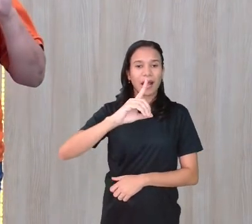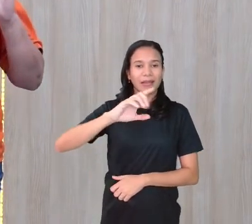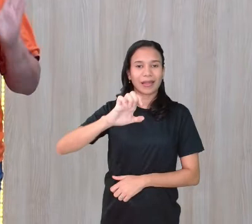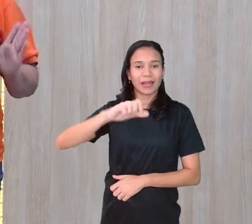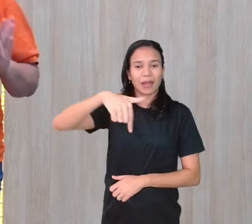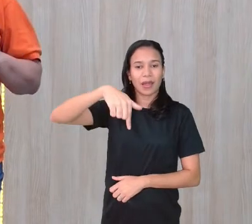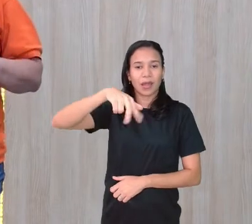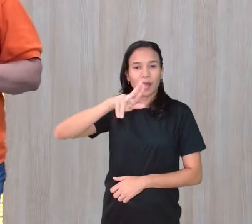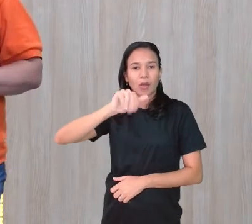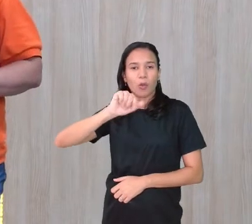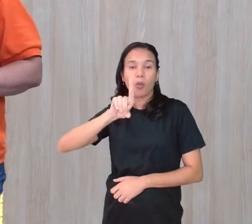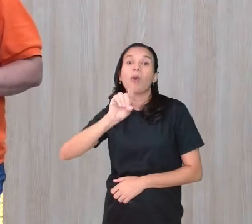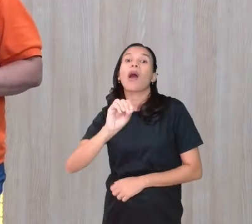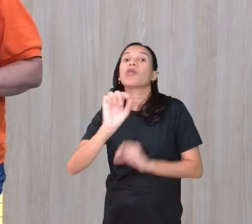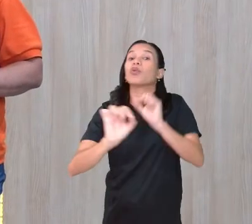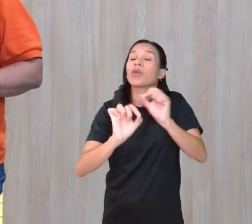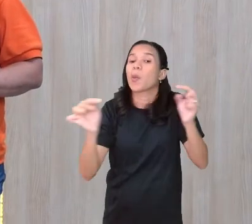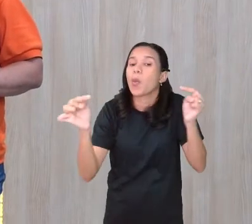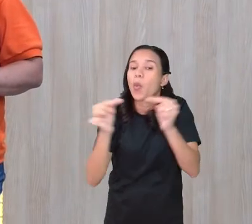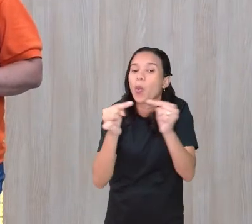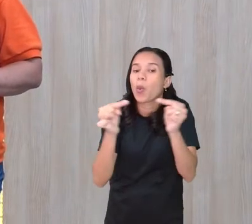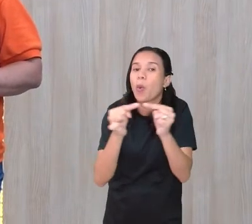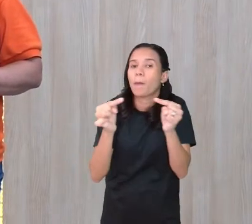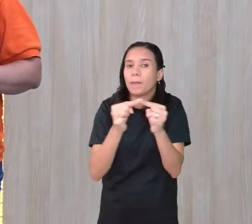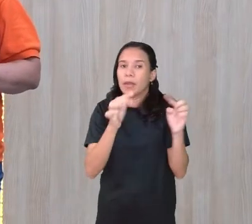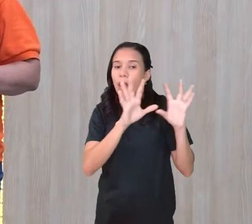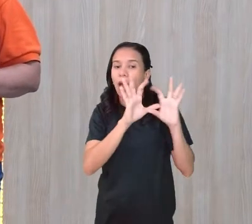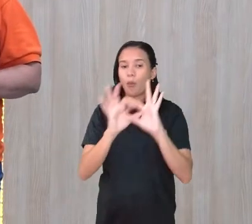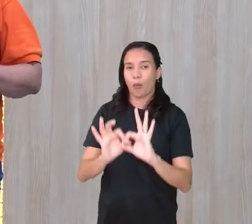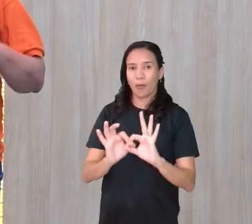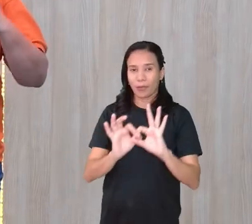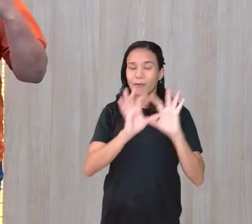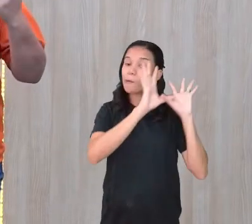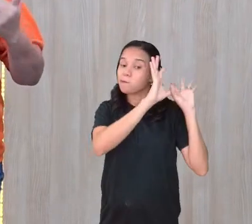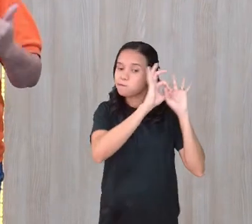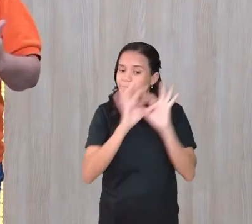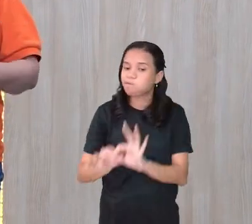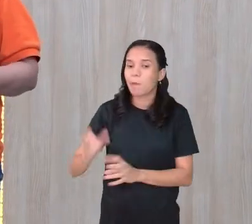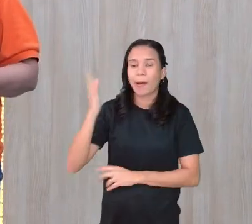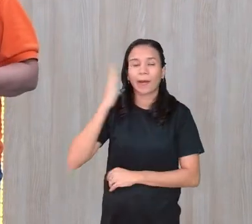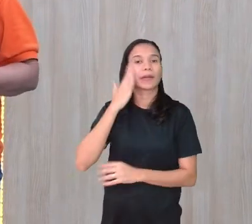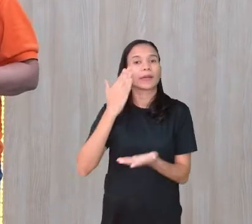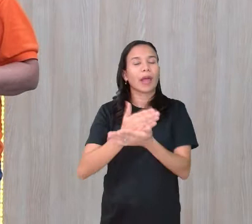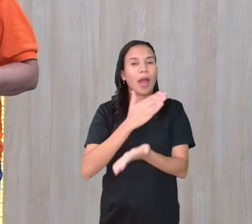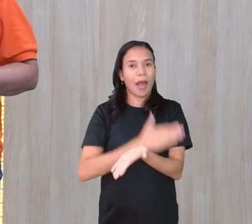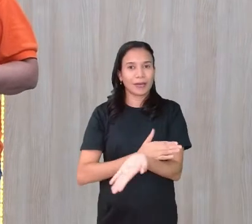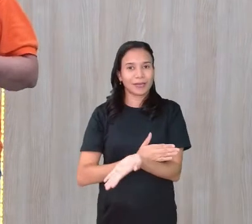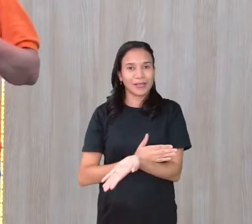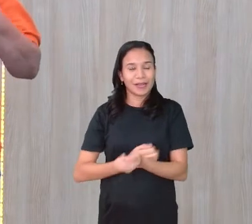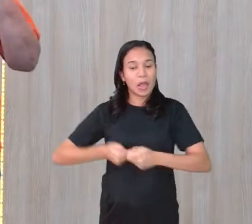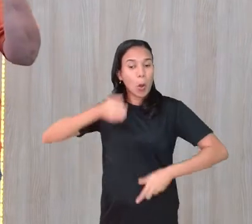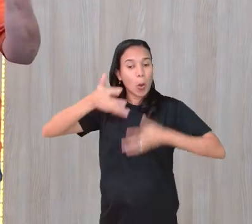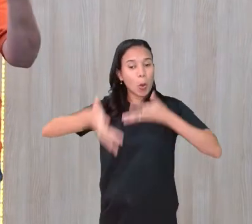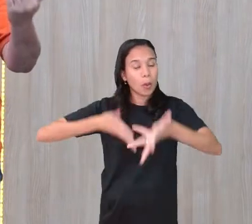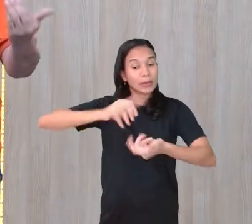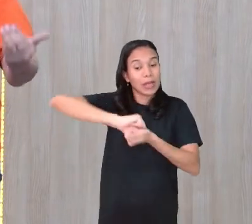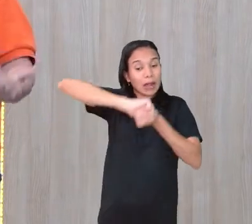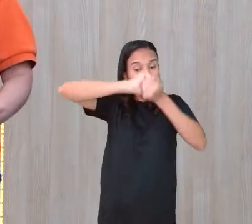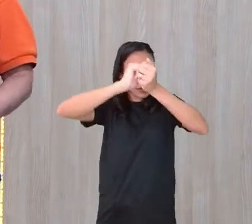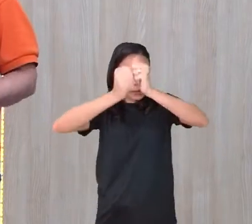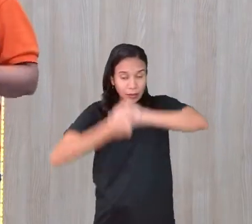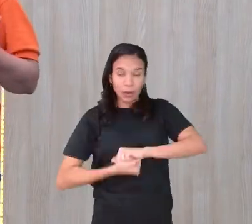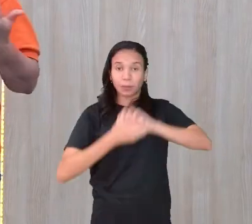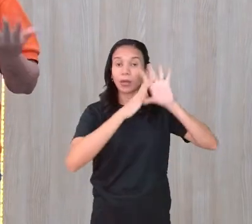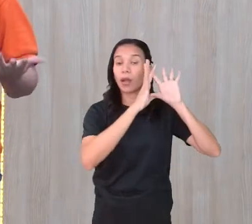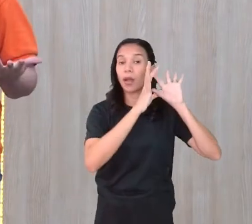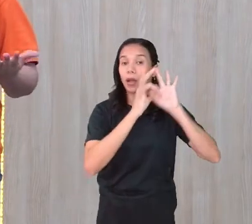um determinado contexto social. Então, a linguagem, ela se adequa dentro de